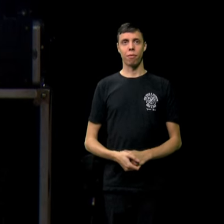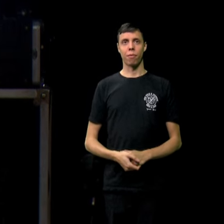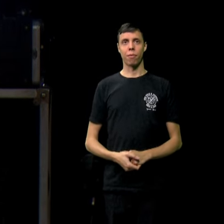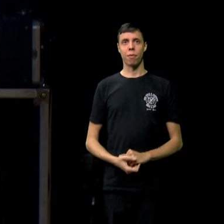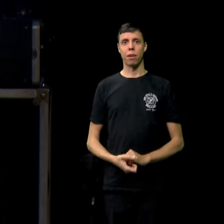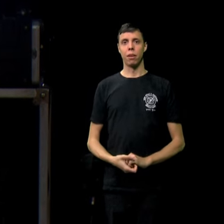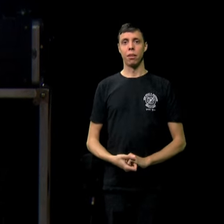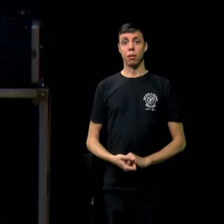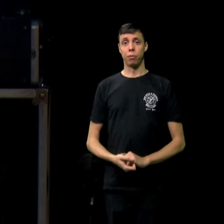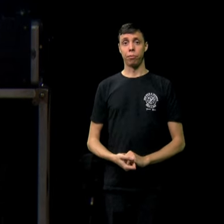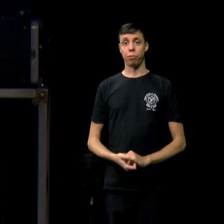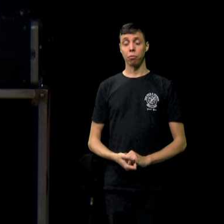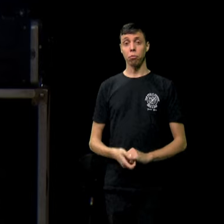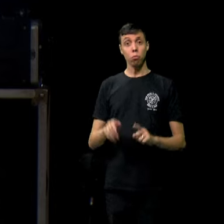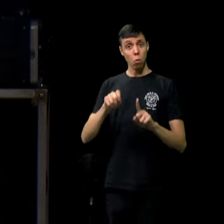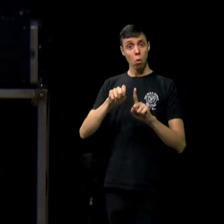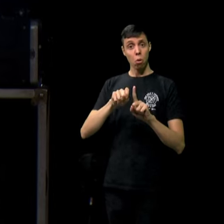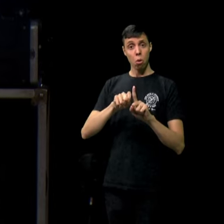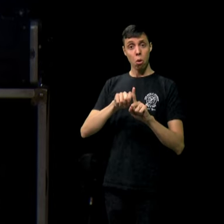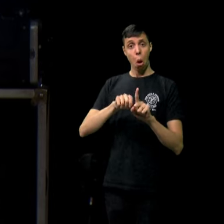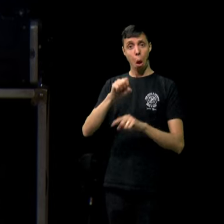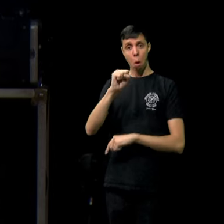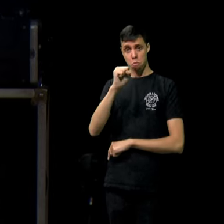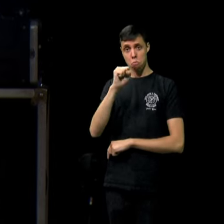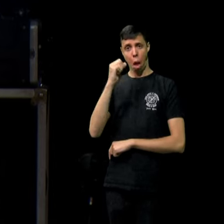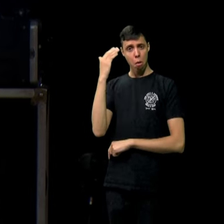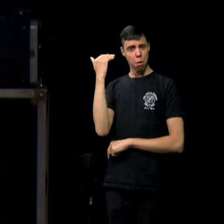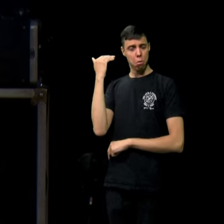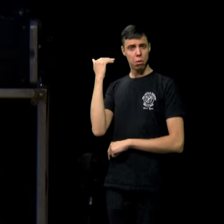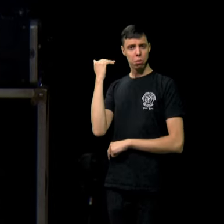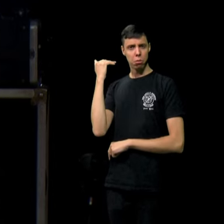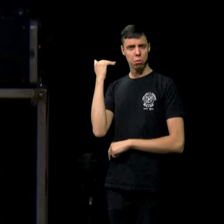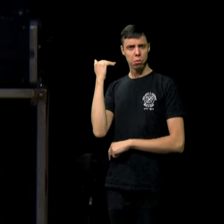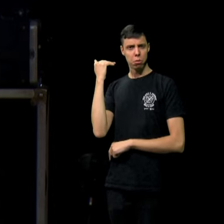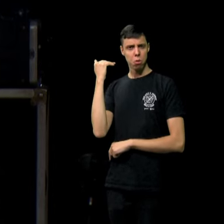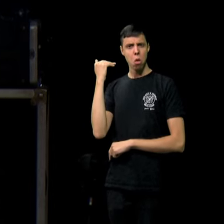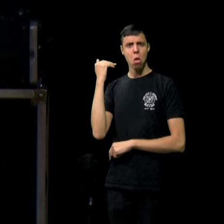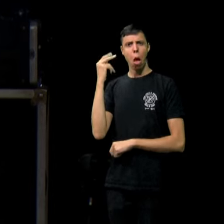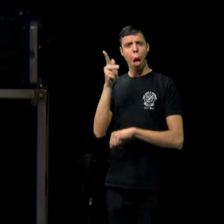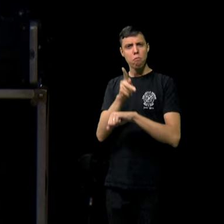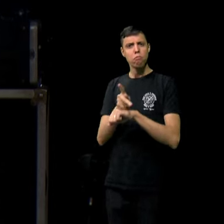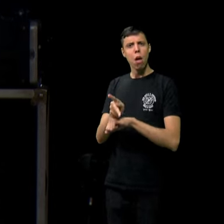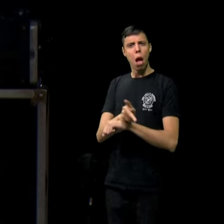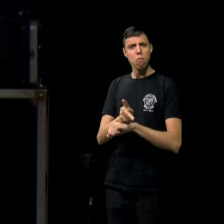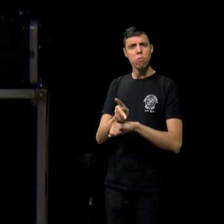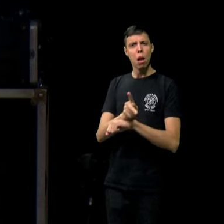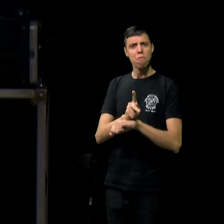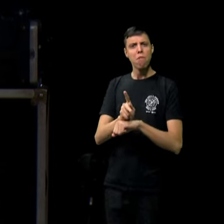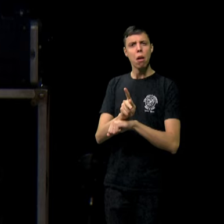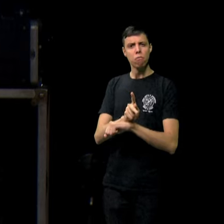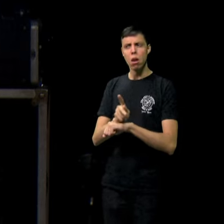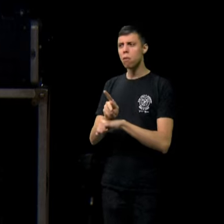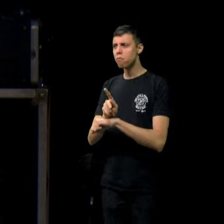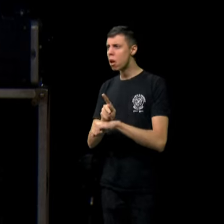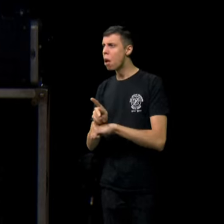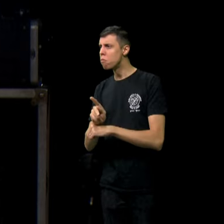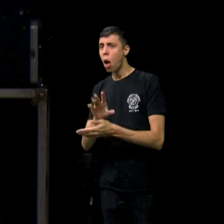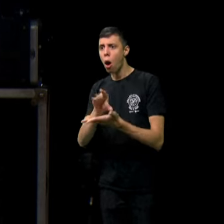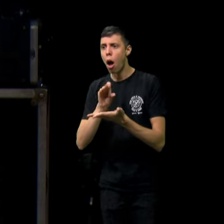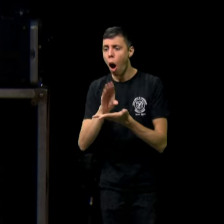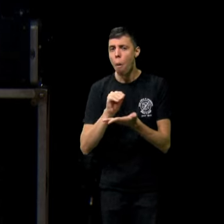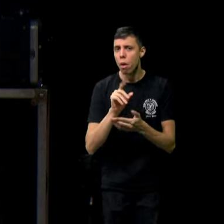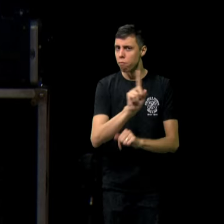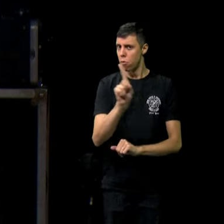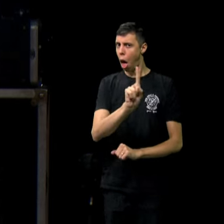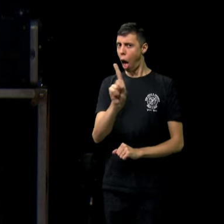Assim que nos últimos 8 meses, tenho passado gravando, criando e gravando, porque não é cópia, é criação,